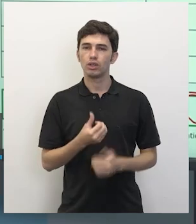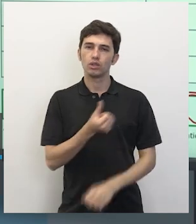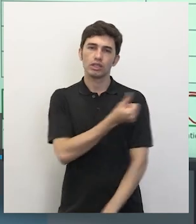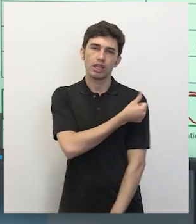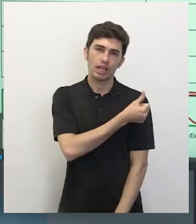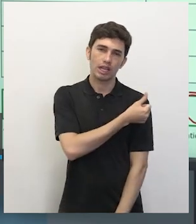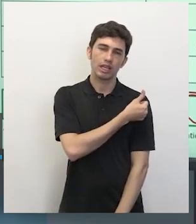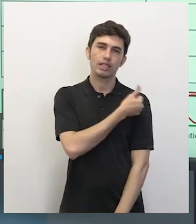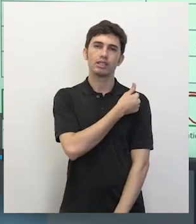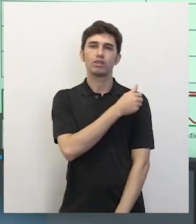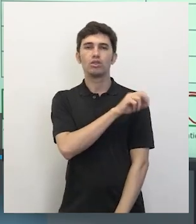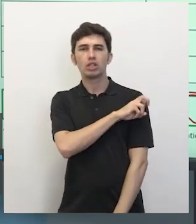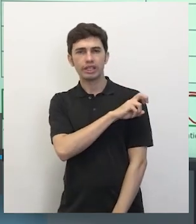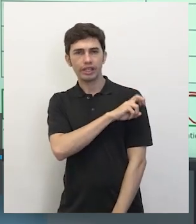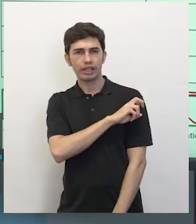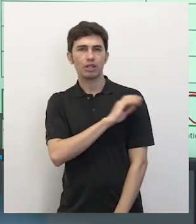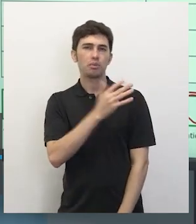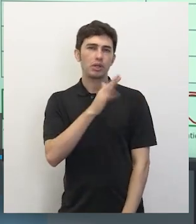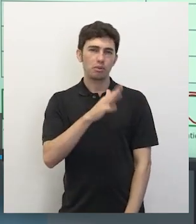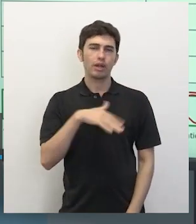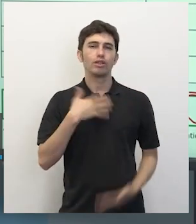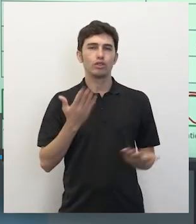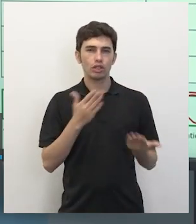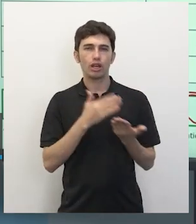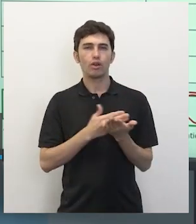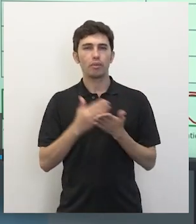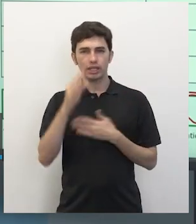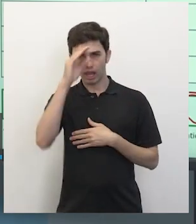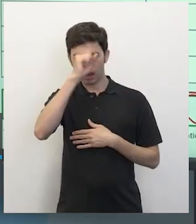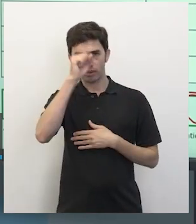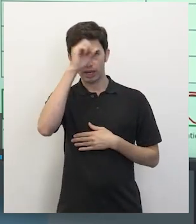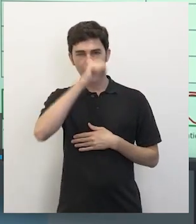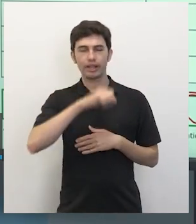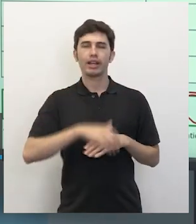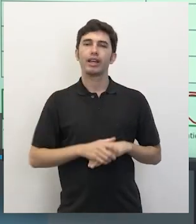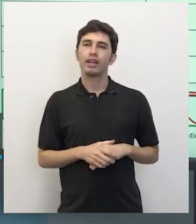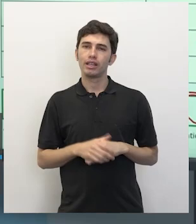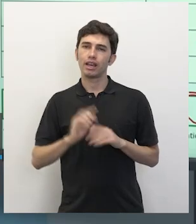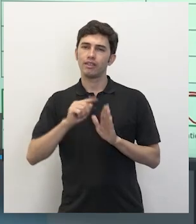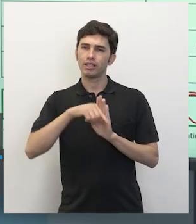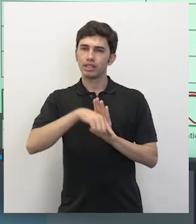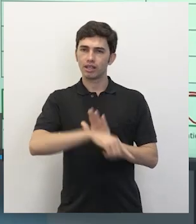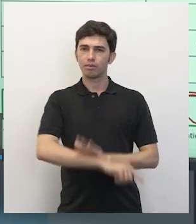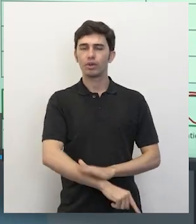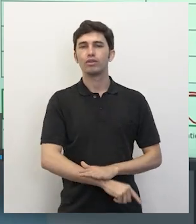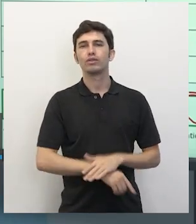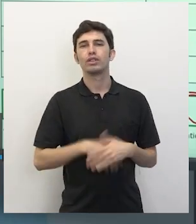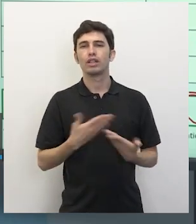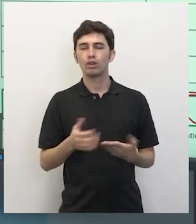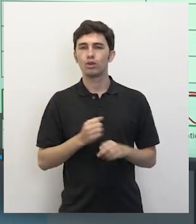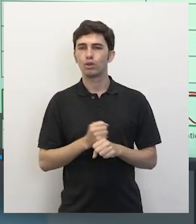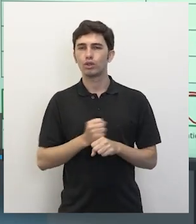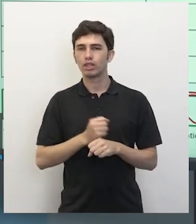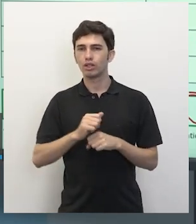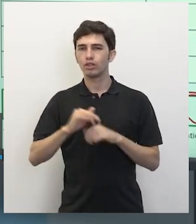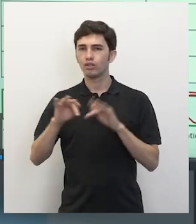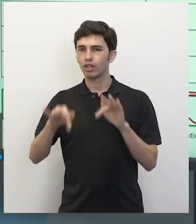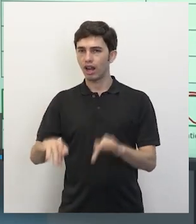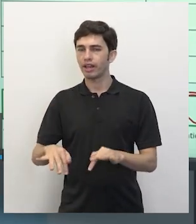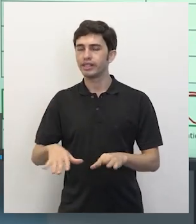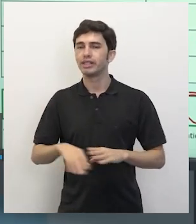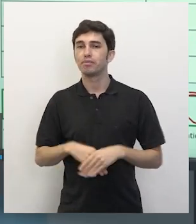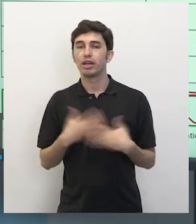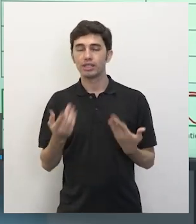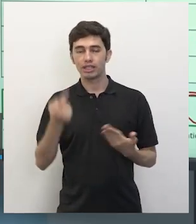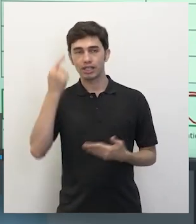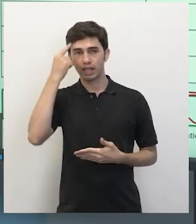crianças lá no quinto ano já começam a ter um pouquinho dessa noção que vai se aprofundando aí nos anos finais. Mas essa é a